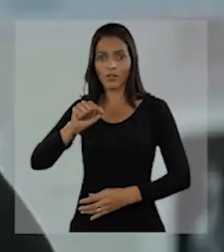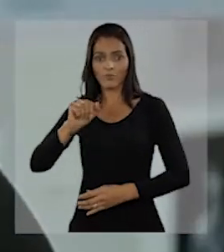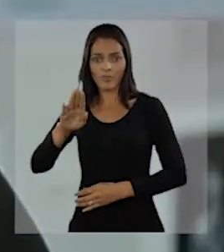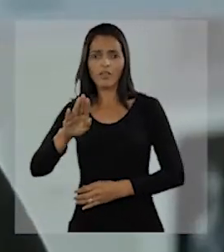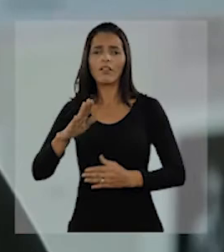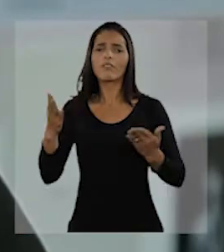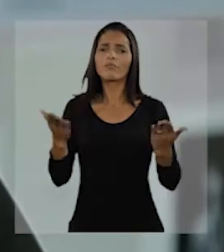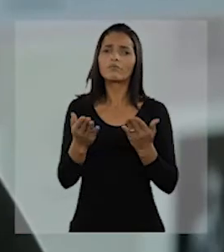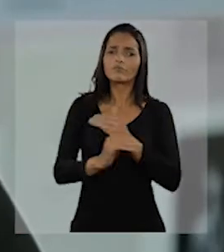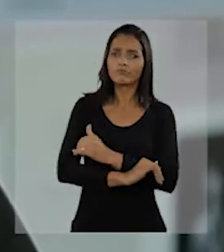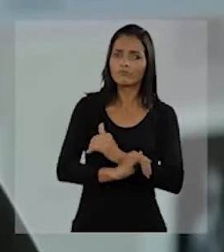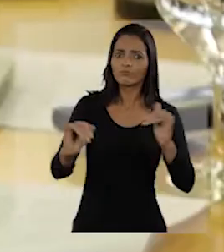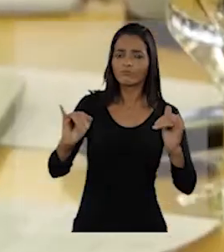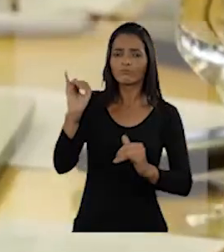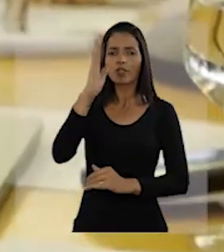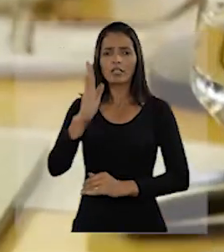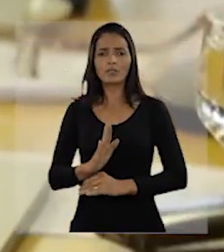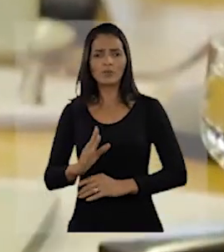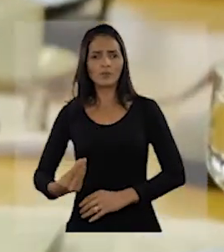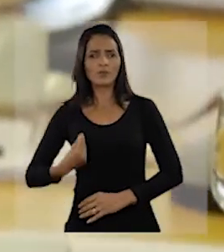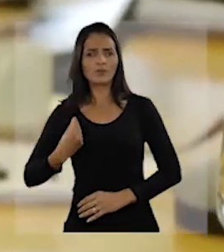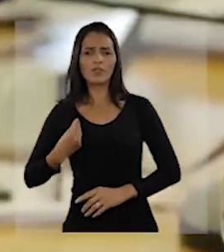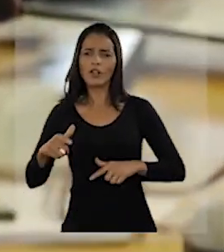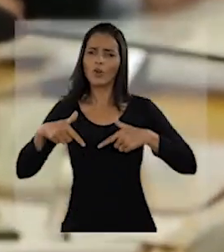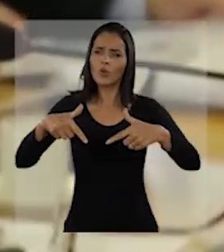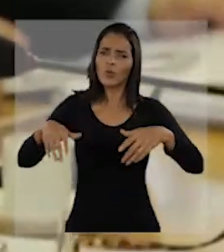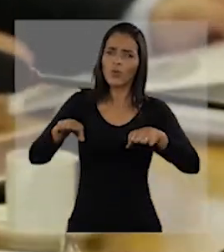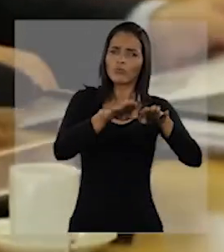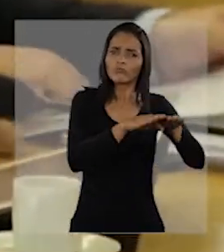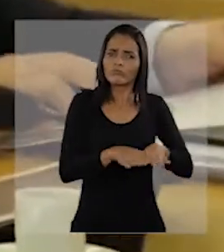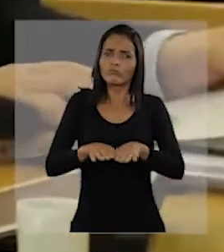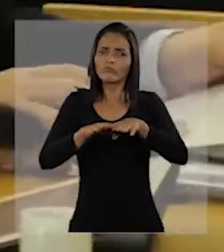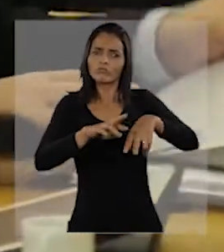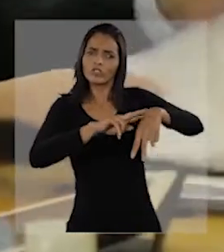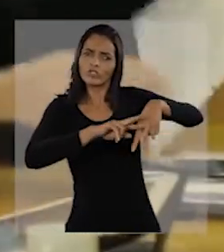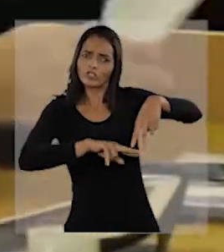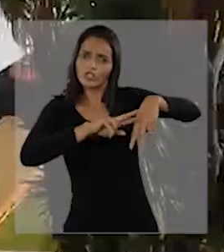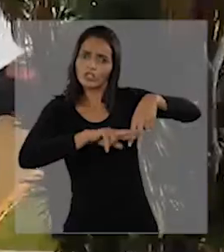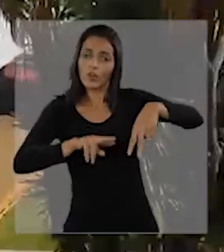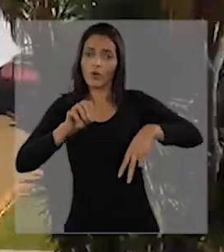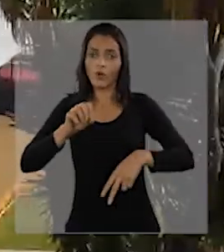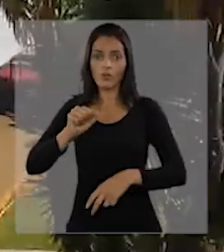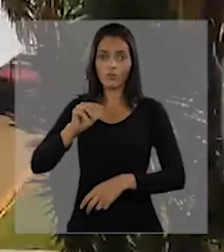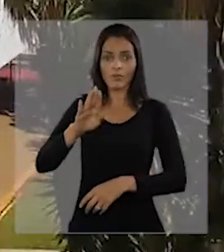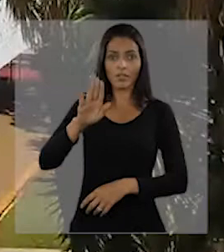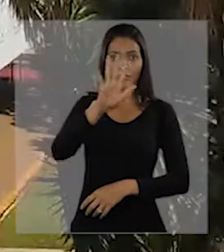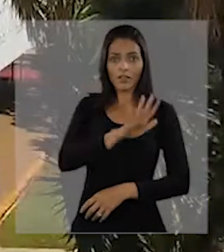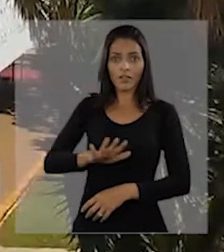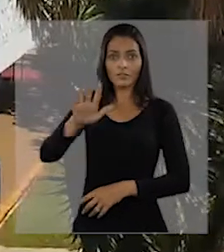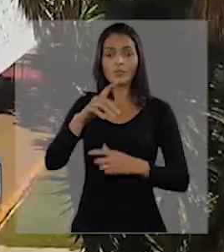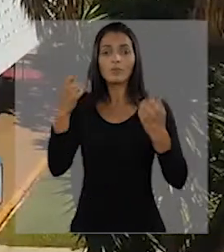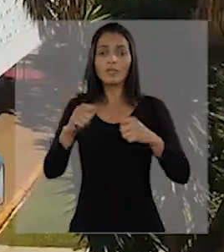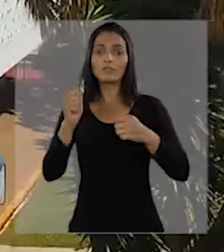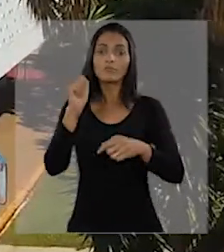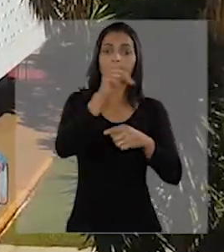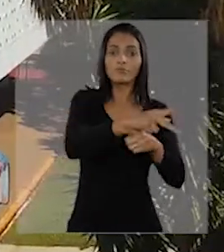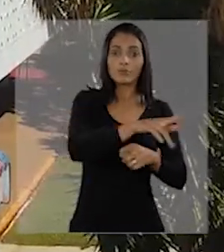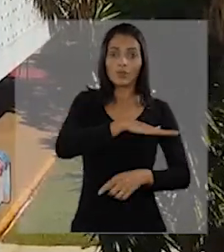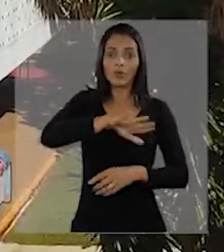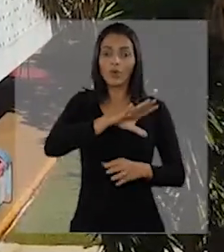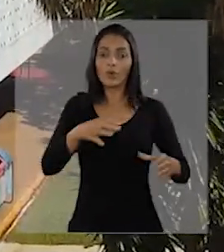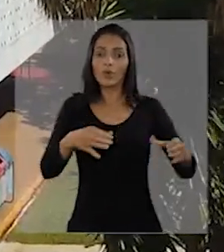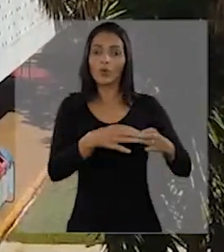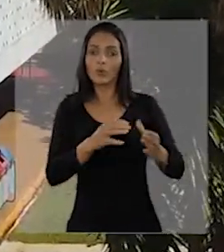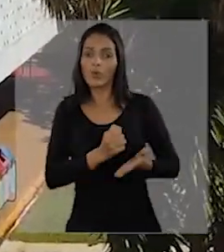no momento em que o país vive de uma luta maior por igualdade de gênero, a OAB Nacional precisa ter espaço nos grupos